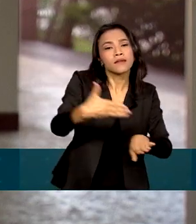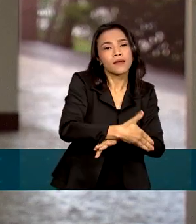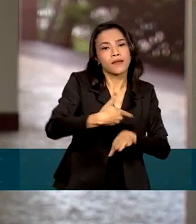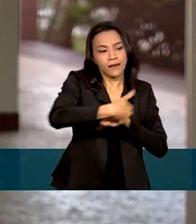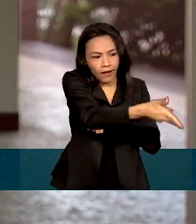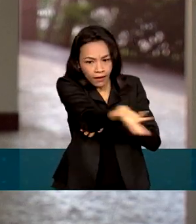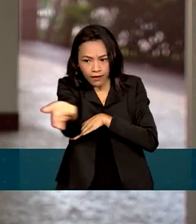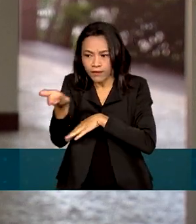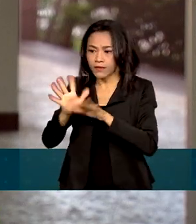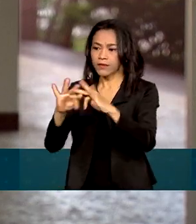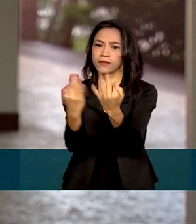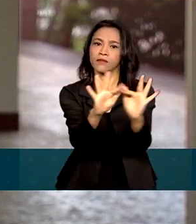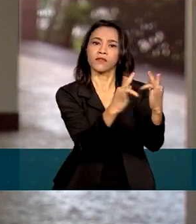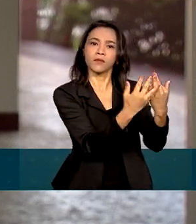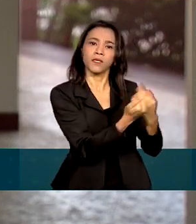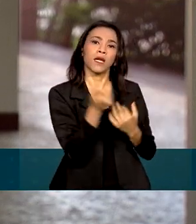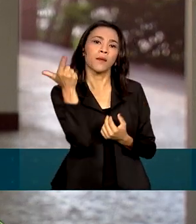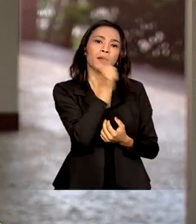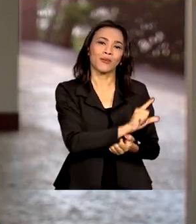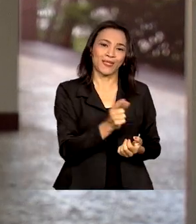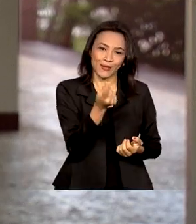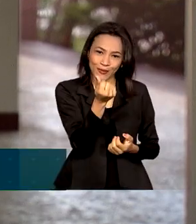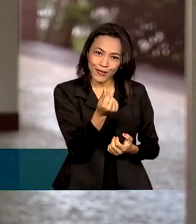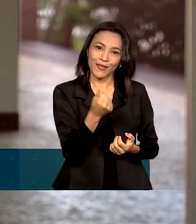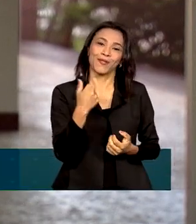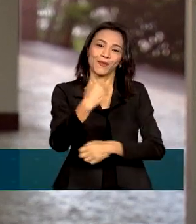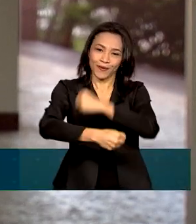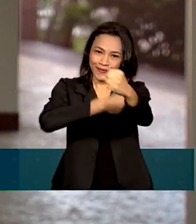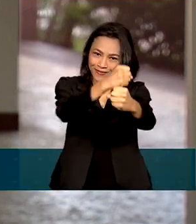essas famílias ao financiamento em 2023.